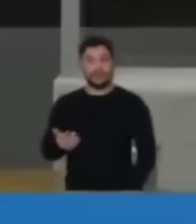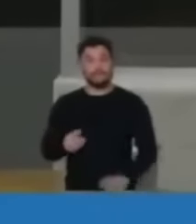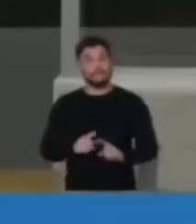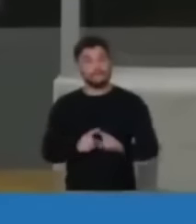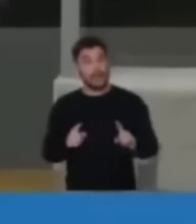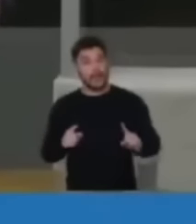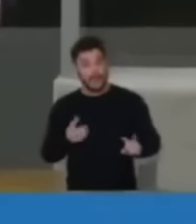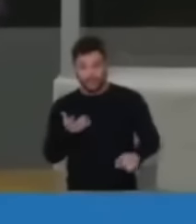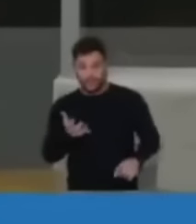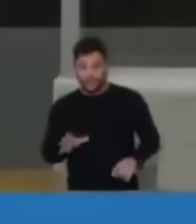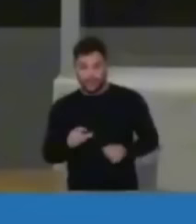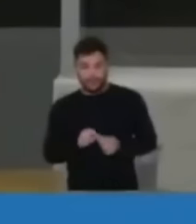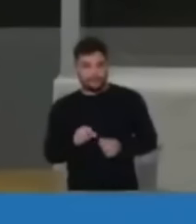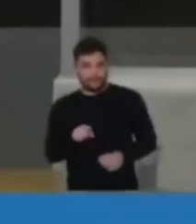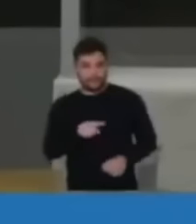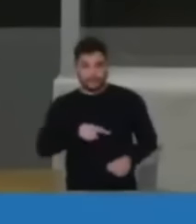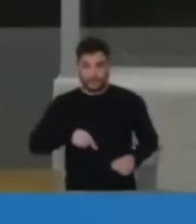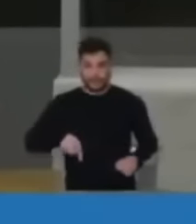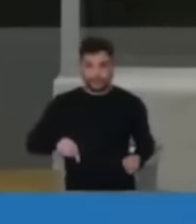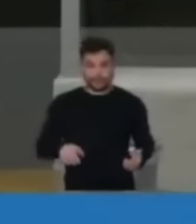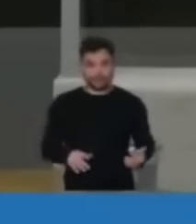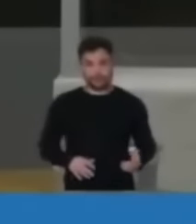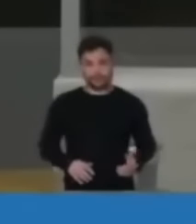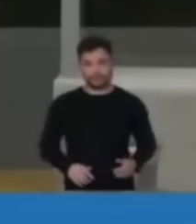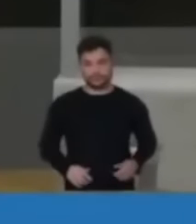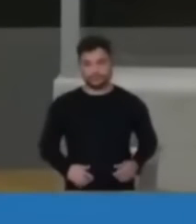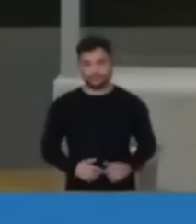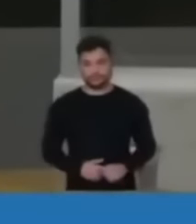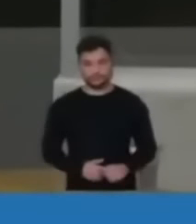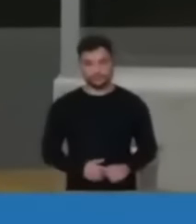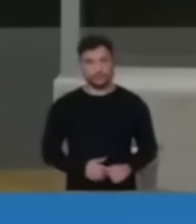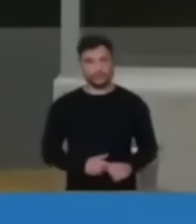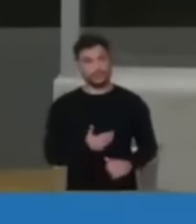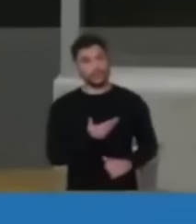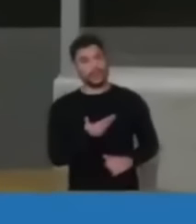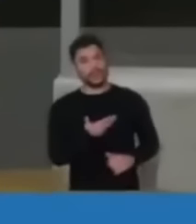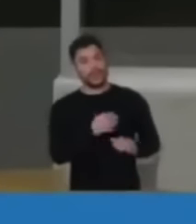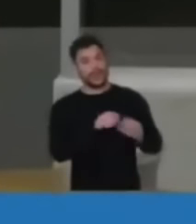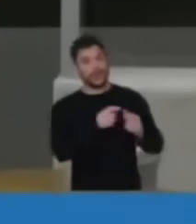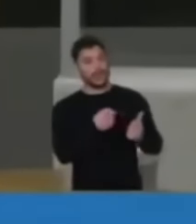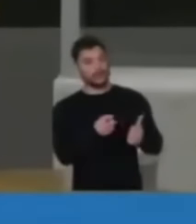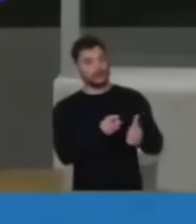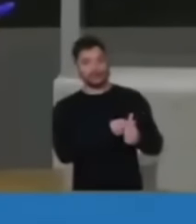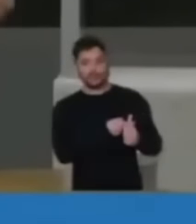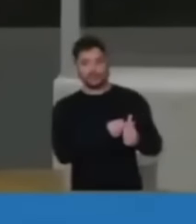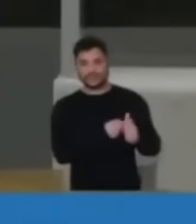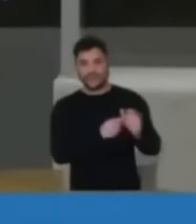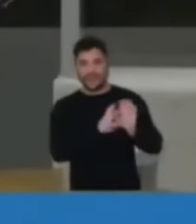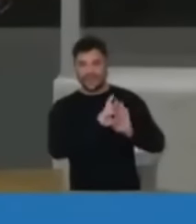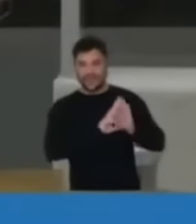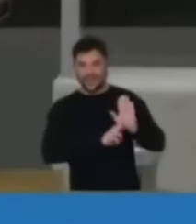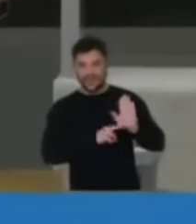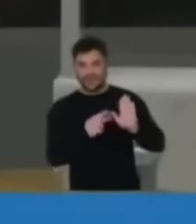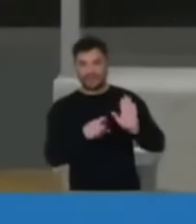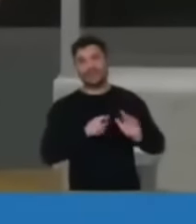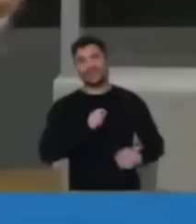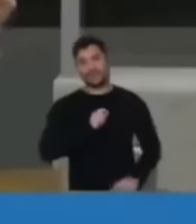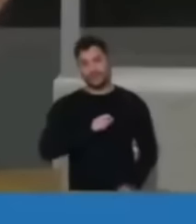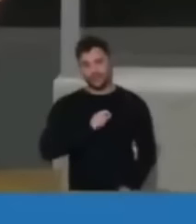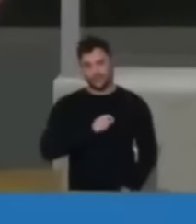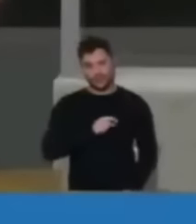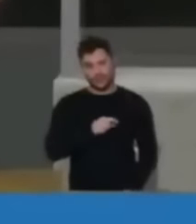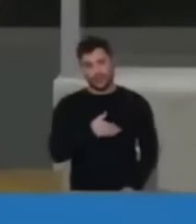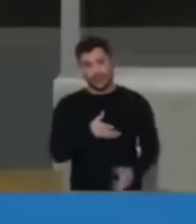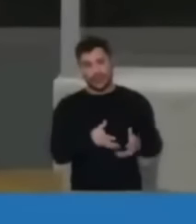ninguém quer fazer. E mais, né, o sistema da dívida é perverso, ele cresce, não